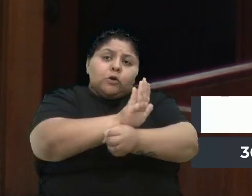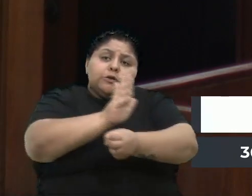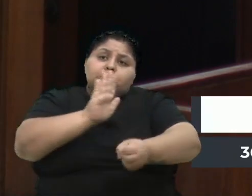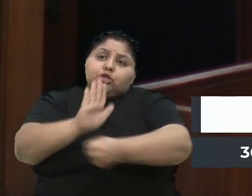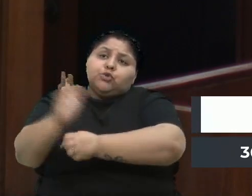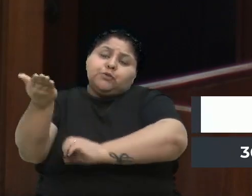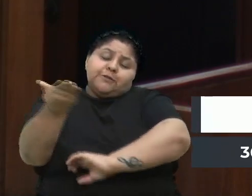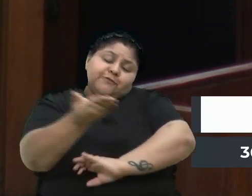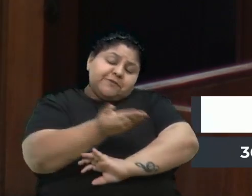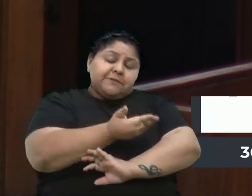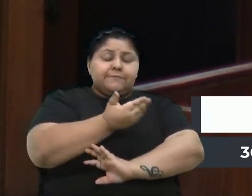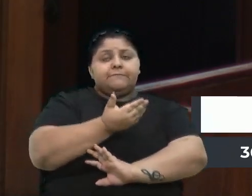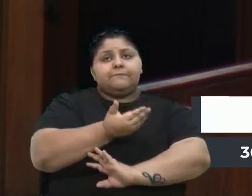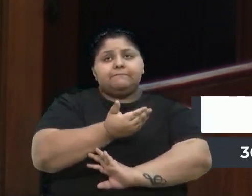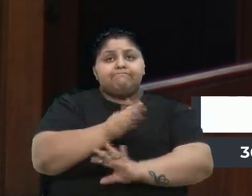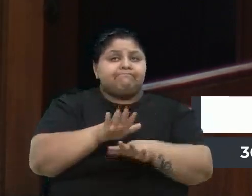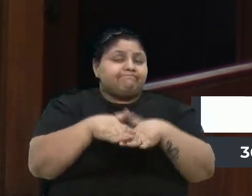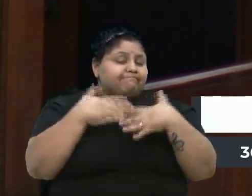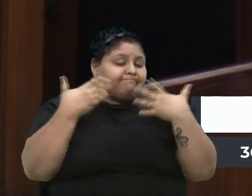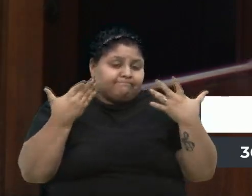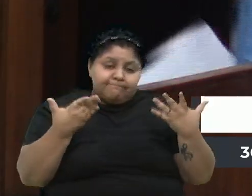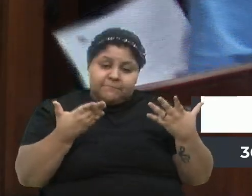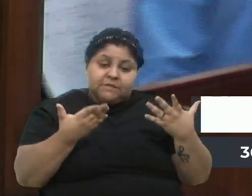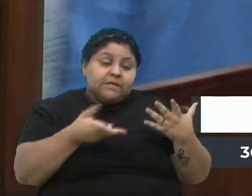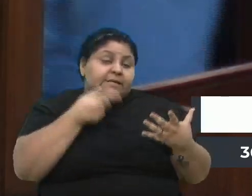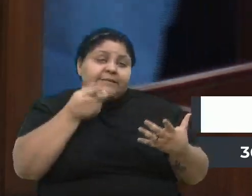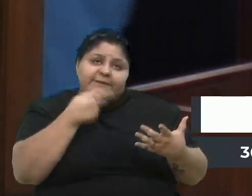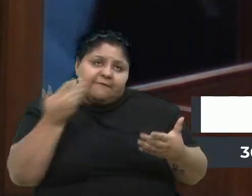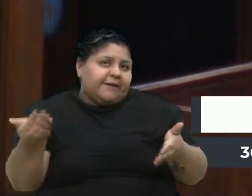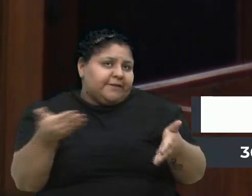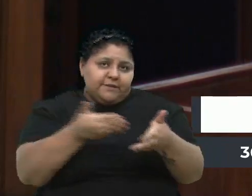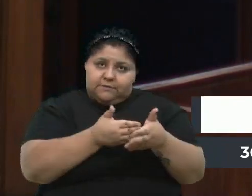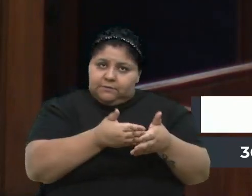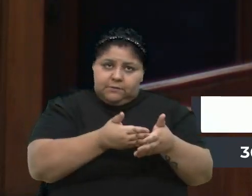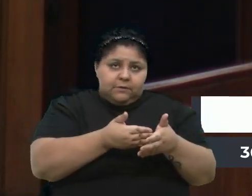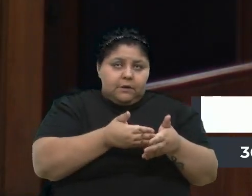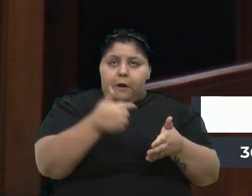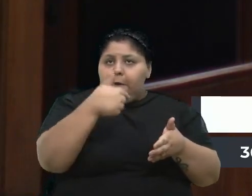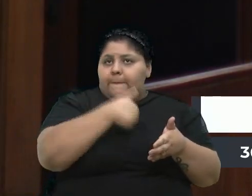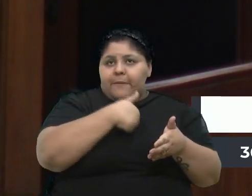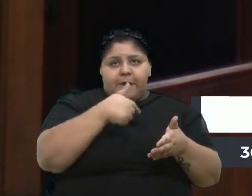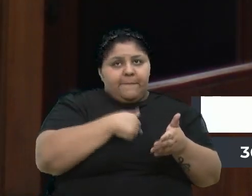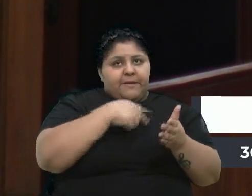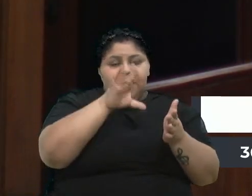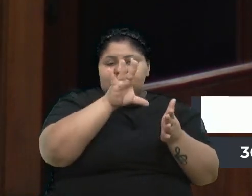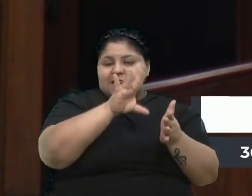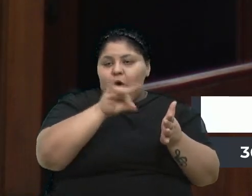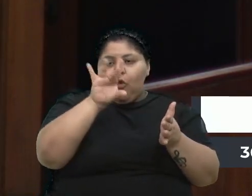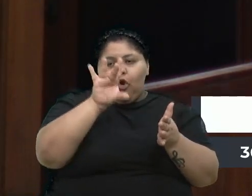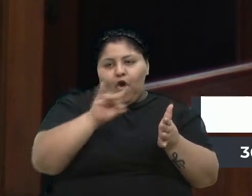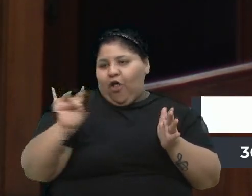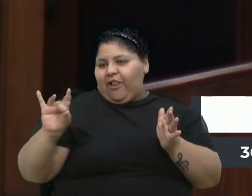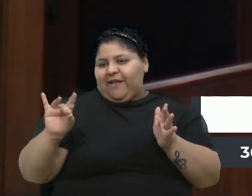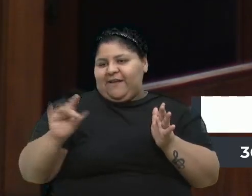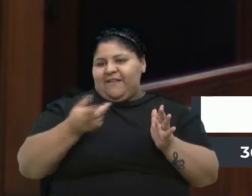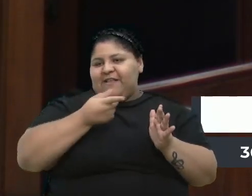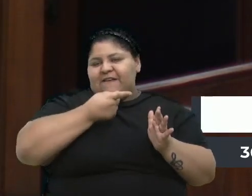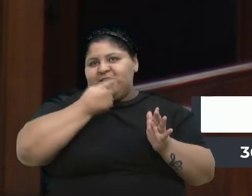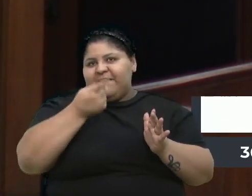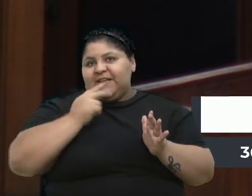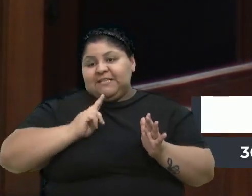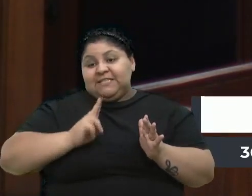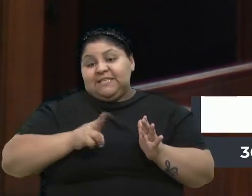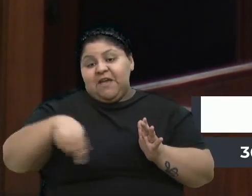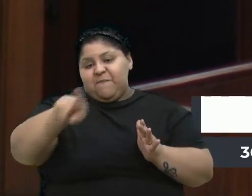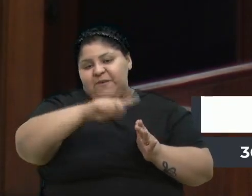vocês. Enfim, essa narrativa vem. Para mim não cola essa narrativa, porque nós sempre defendemos